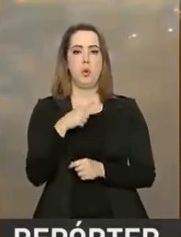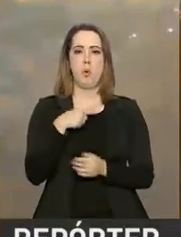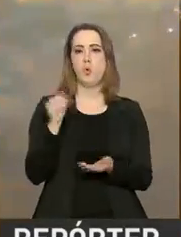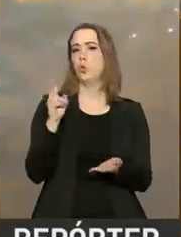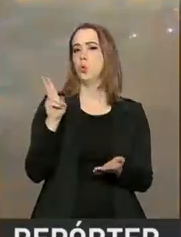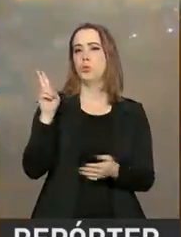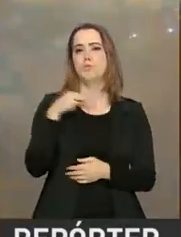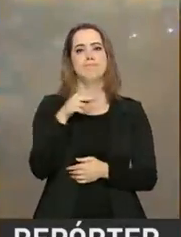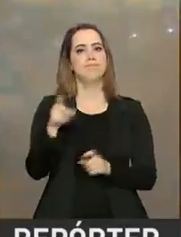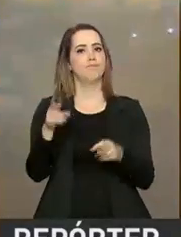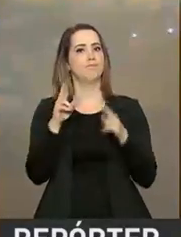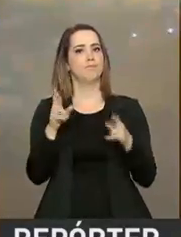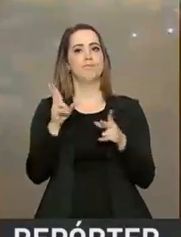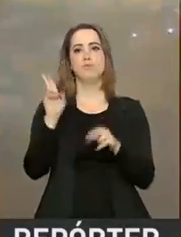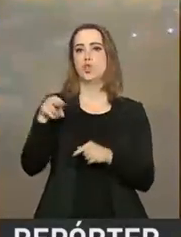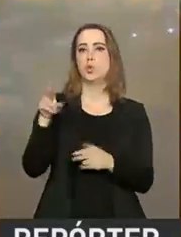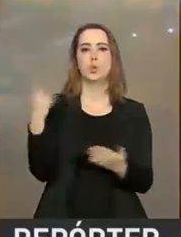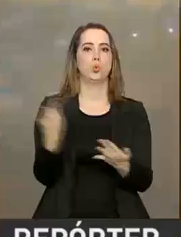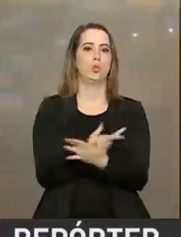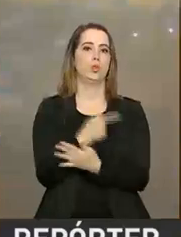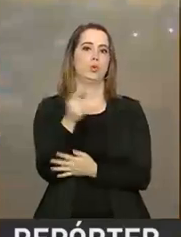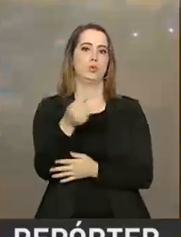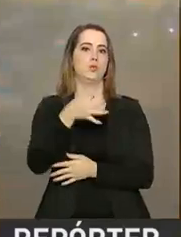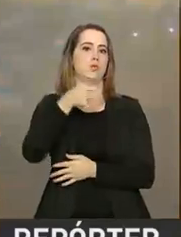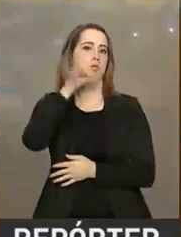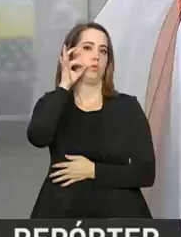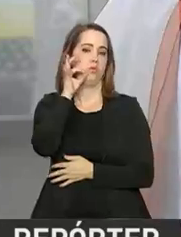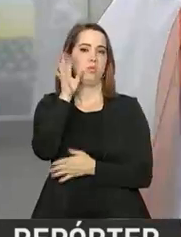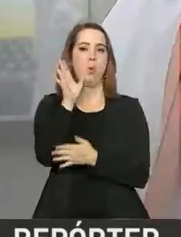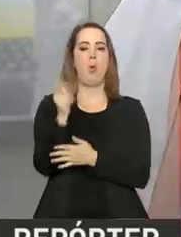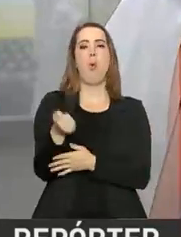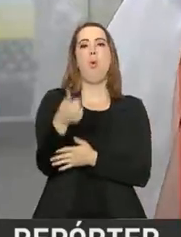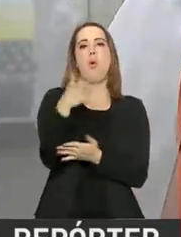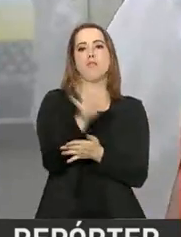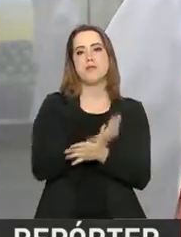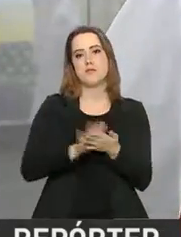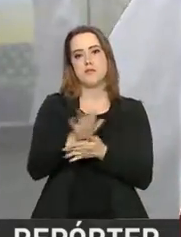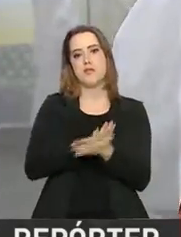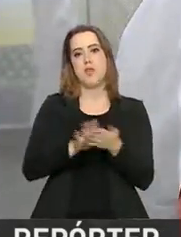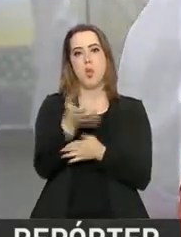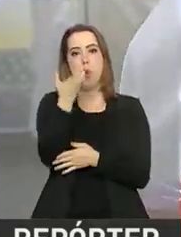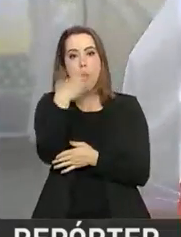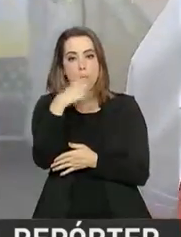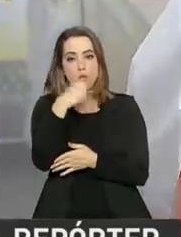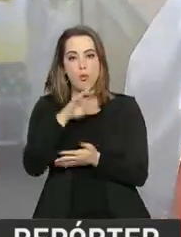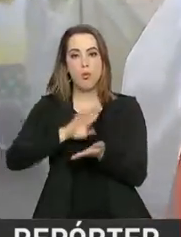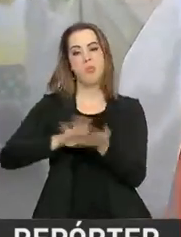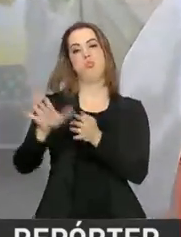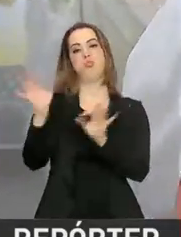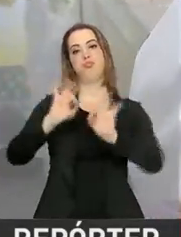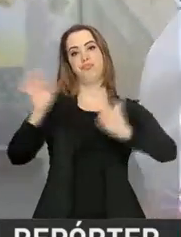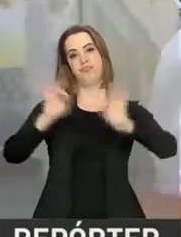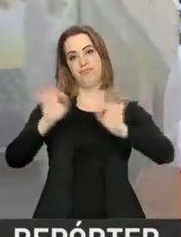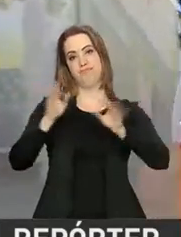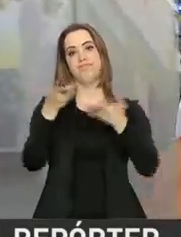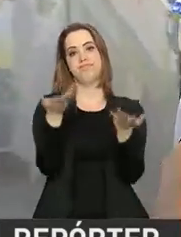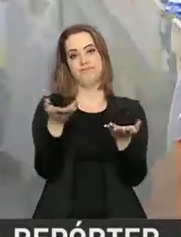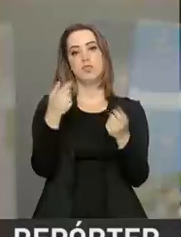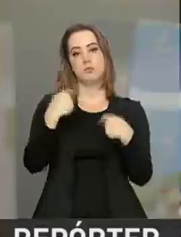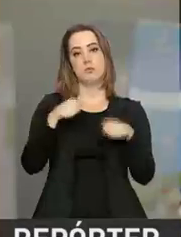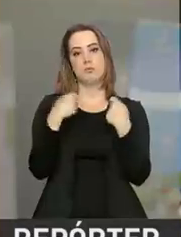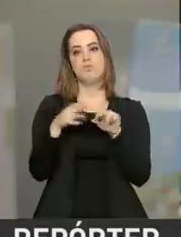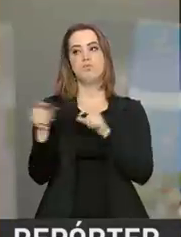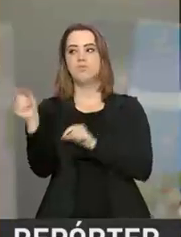manhã sem abelhas um café da manhã com quase nada você não teria ali as frutas que precisam de polinização então é